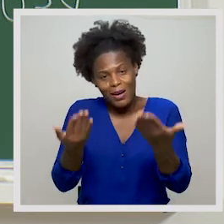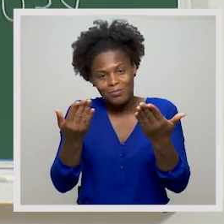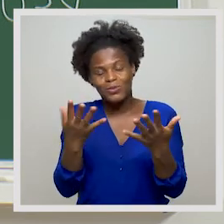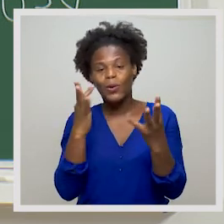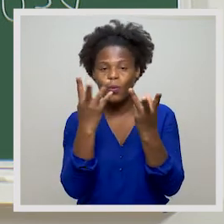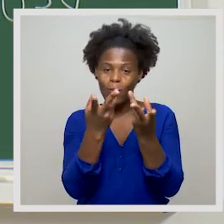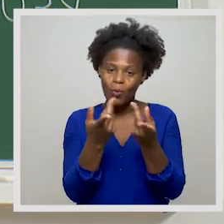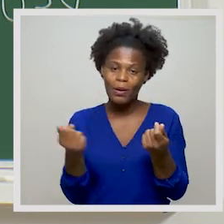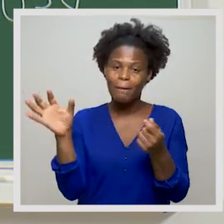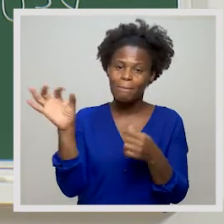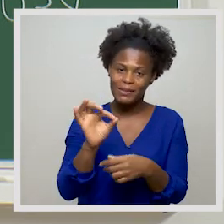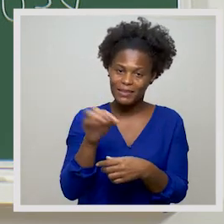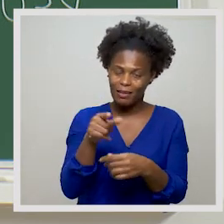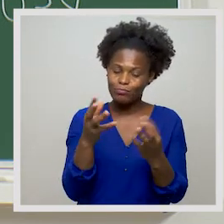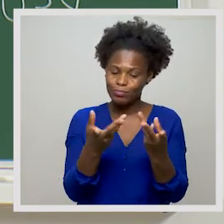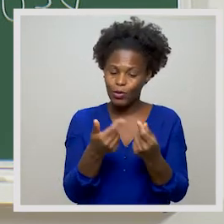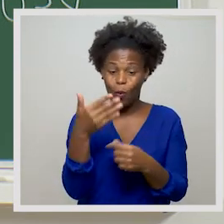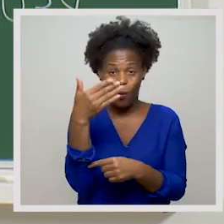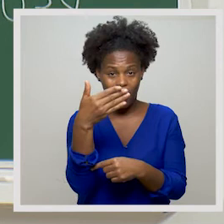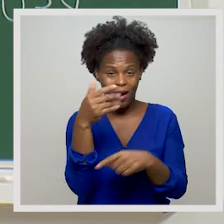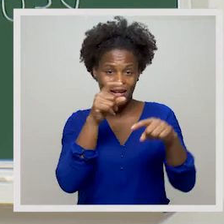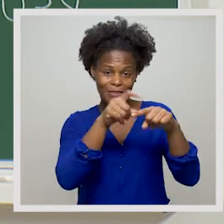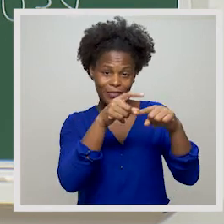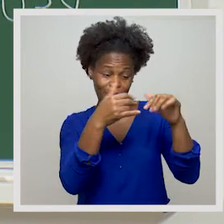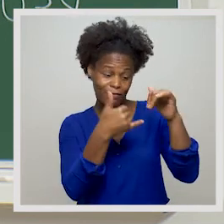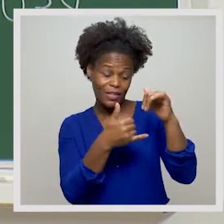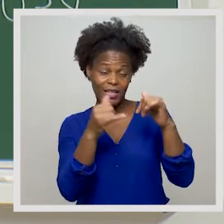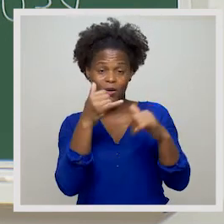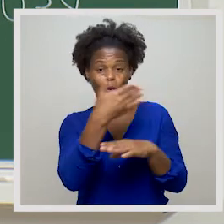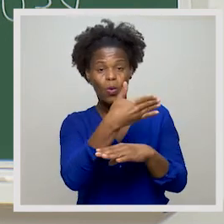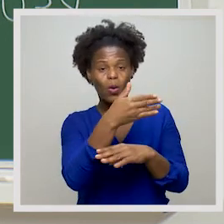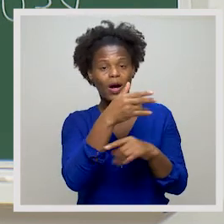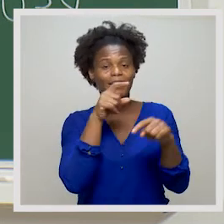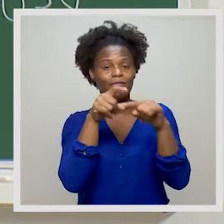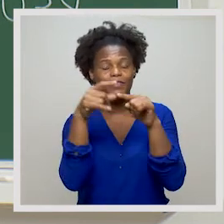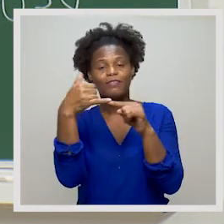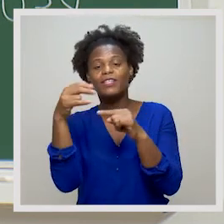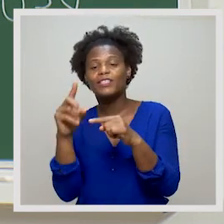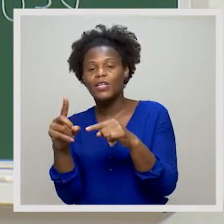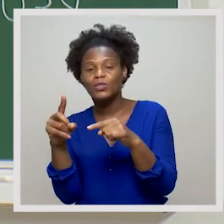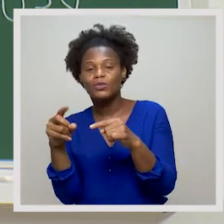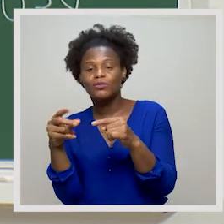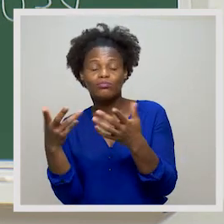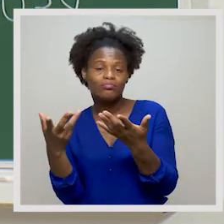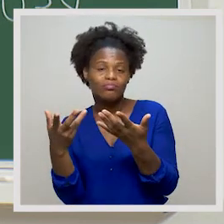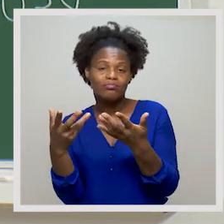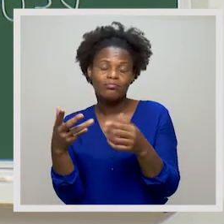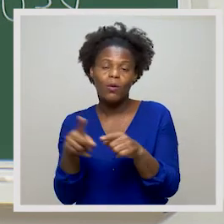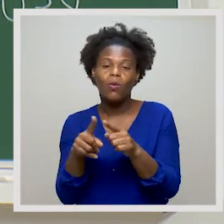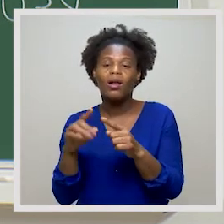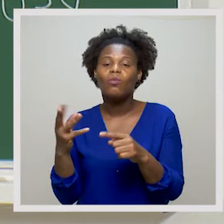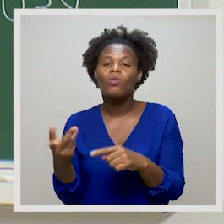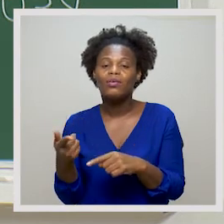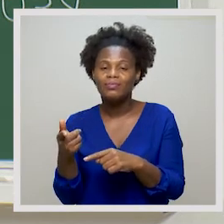lá calcular a percentagem 1 a dividir por 26, que é o total. 1 a dividir por